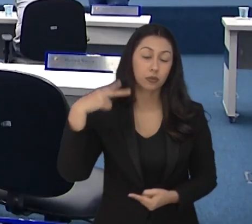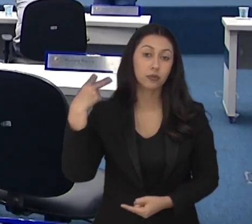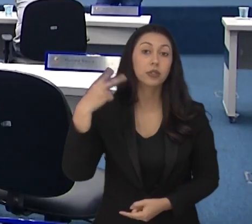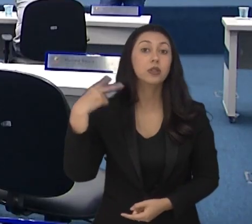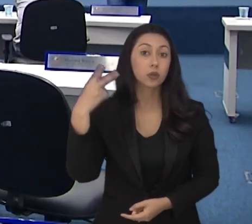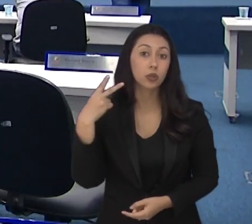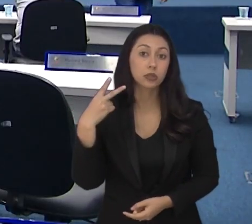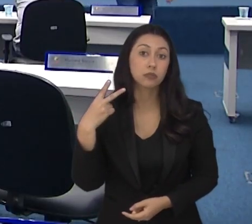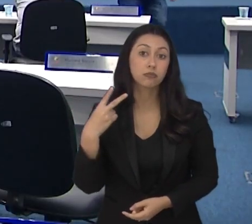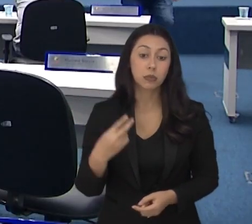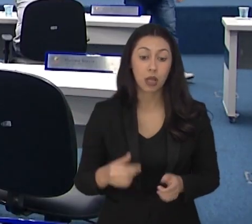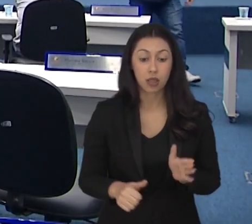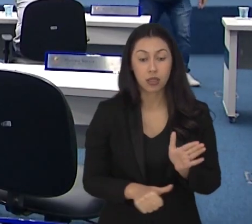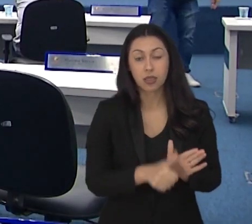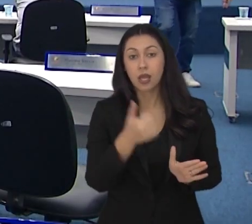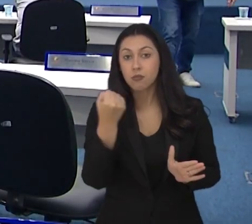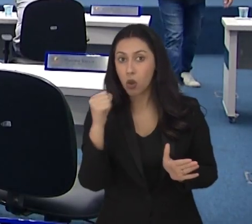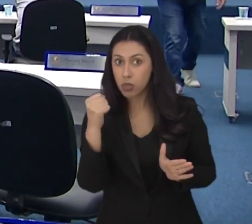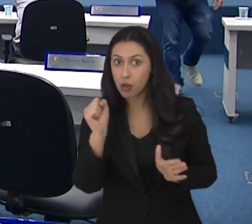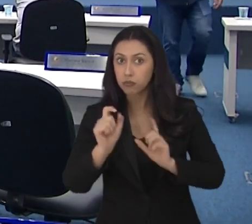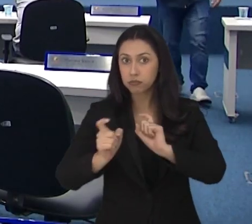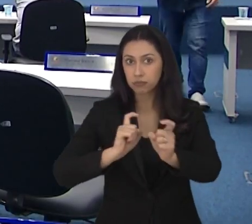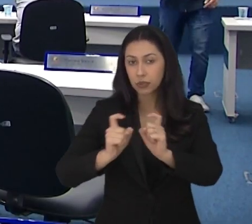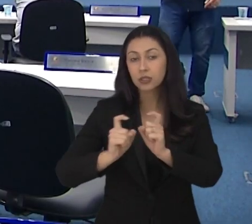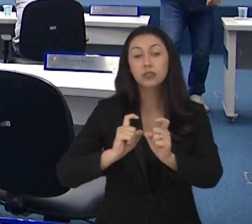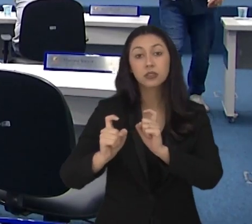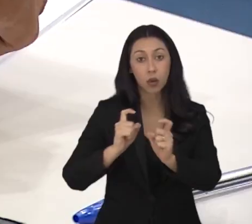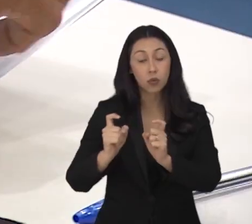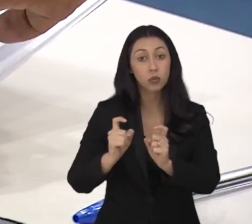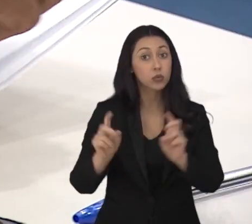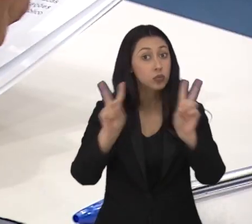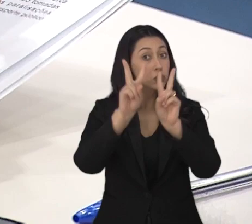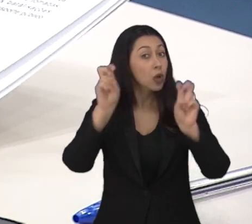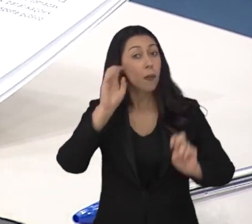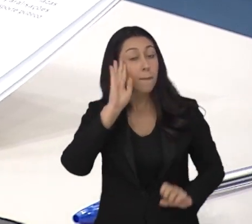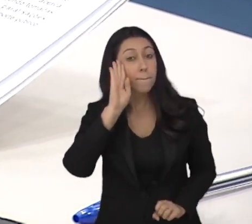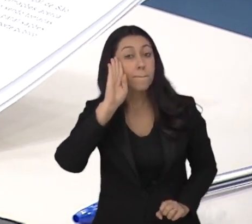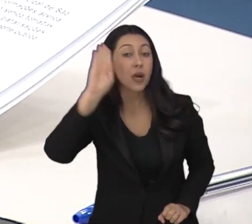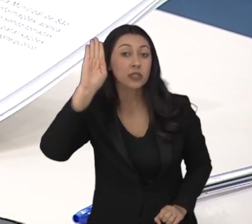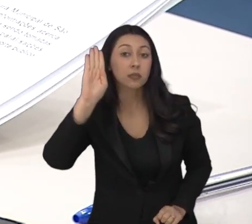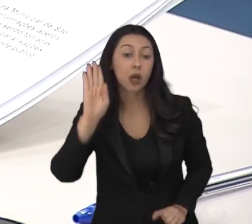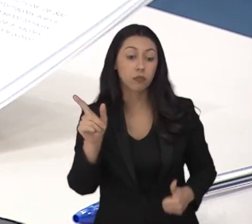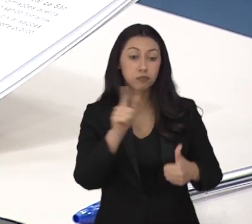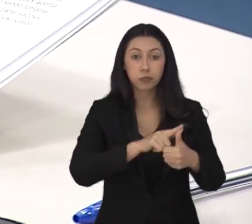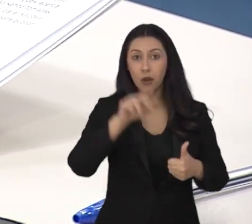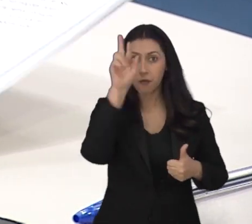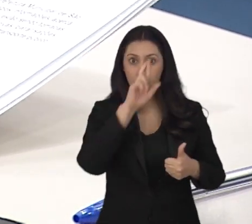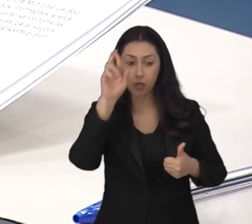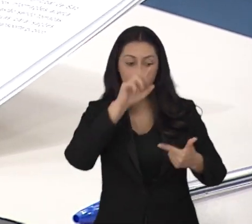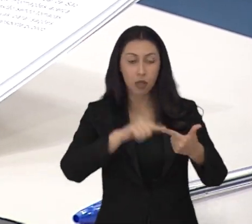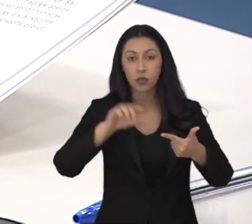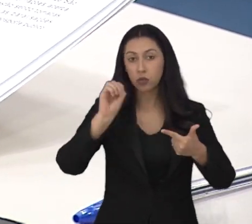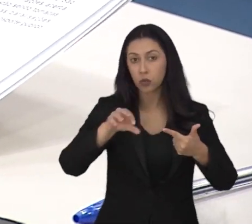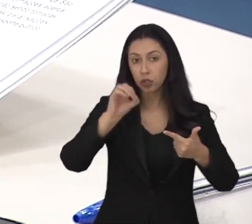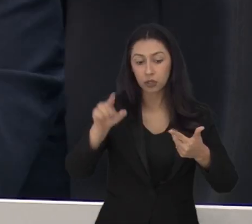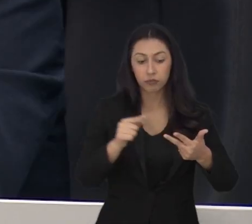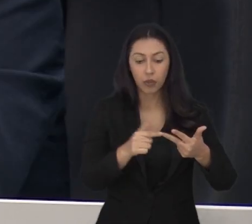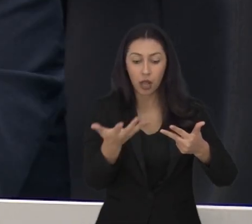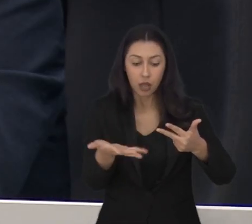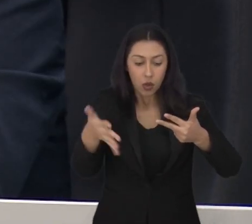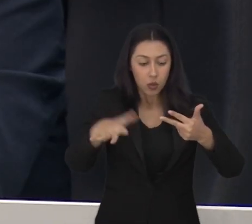pelos vereadores durante a 18ª sessão do ano. Entre os principais assuntos estavam fiscalização,